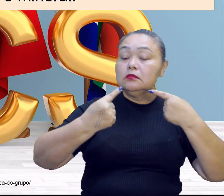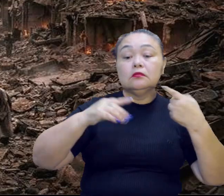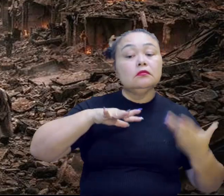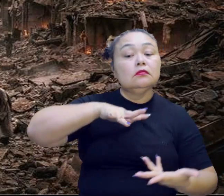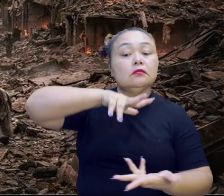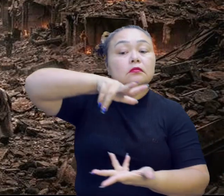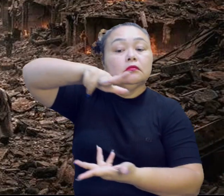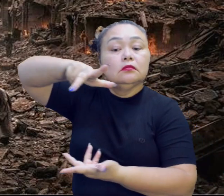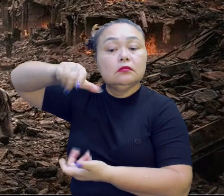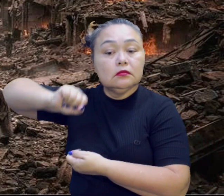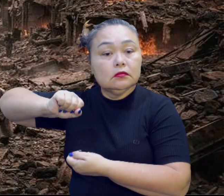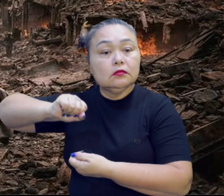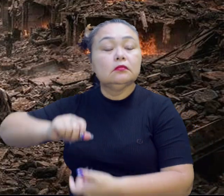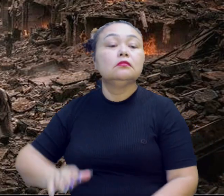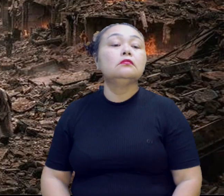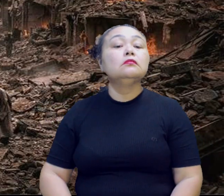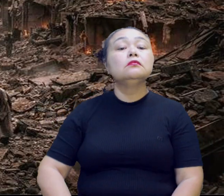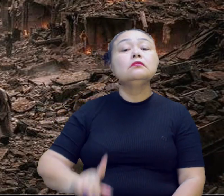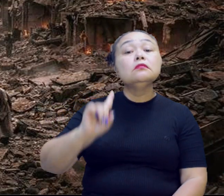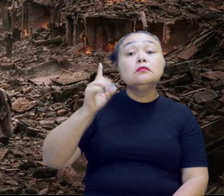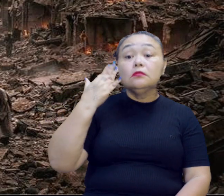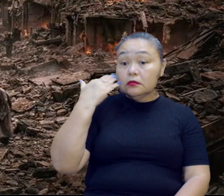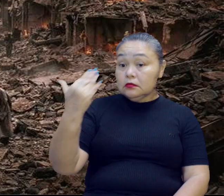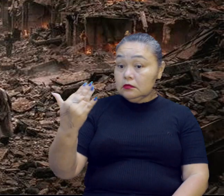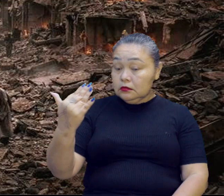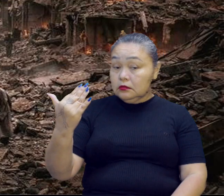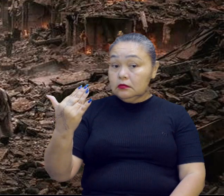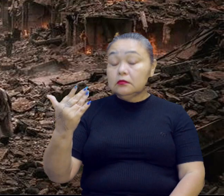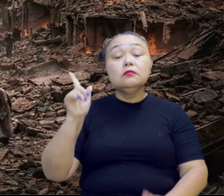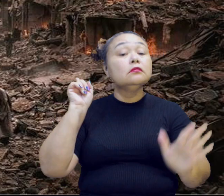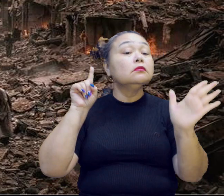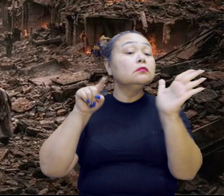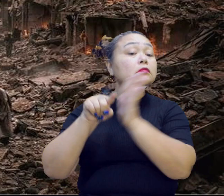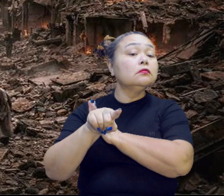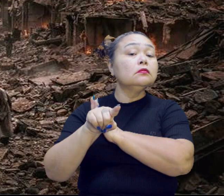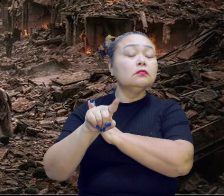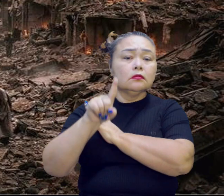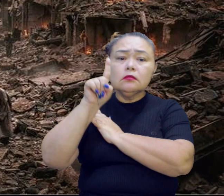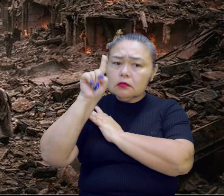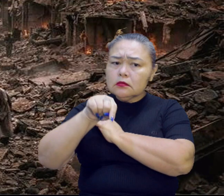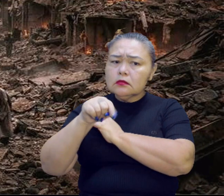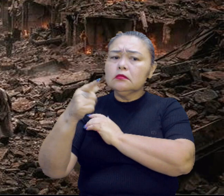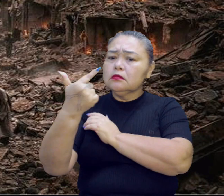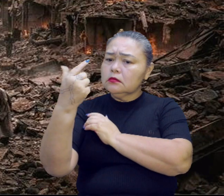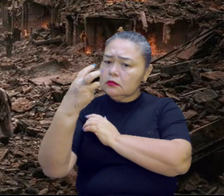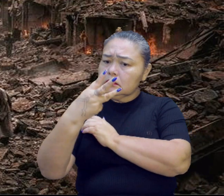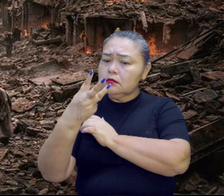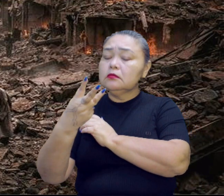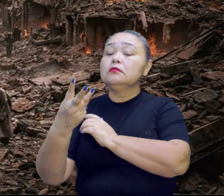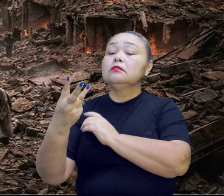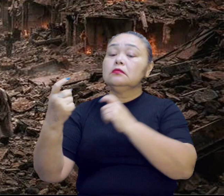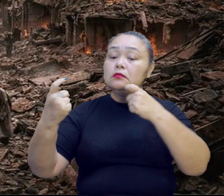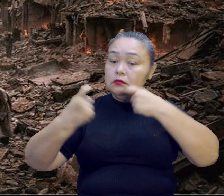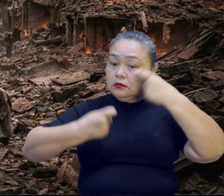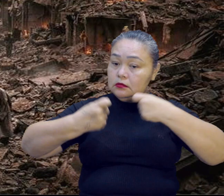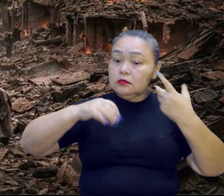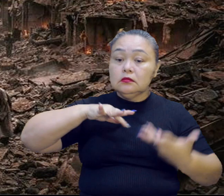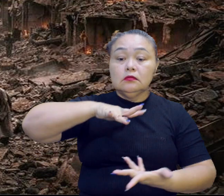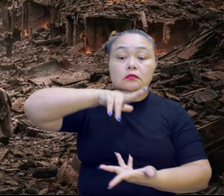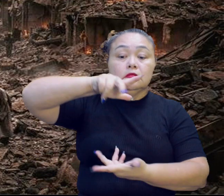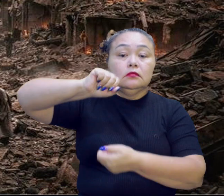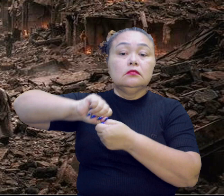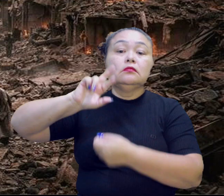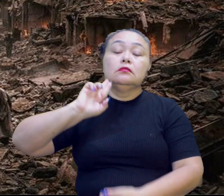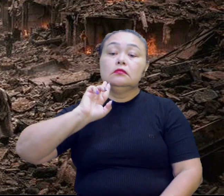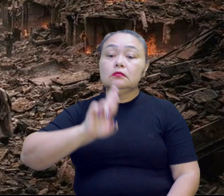no mundo. E diante disso vem a pergunta: seria possível ter uma terceira guerra mundial?